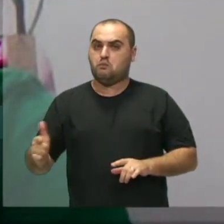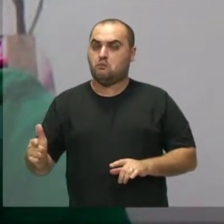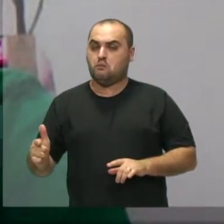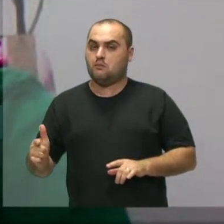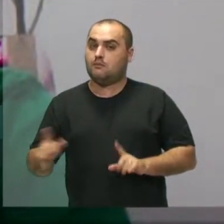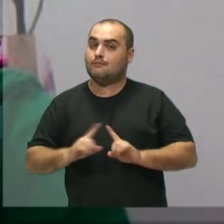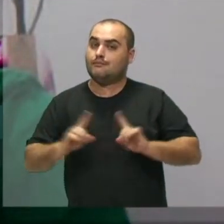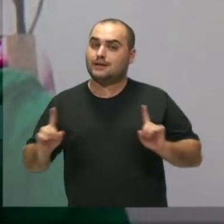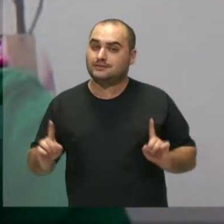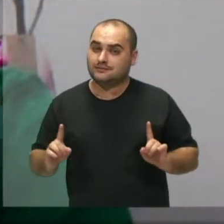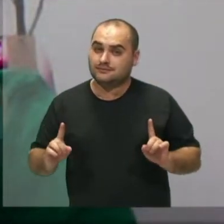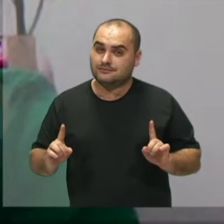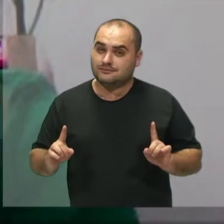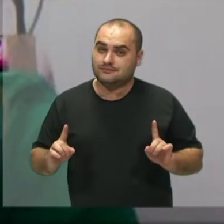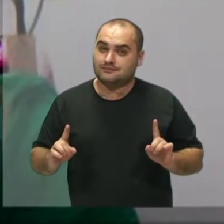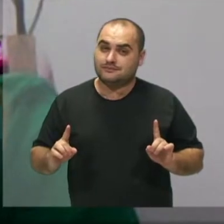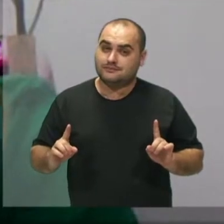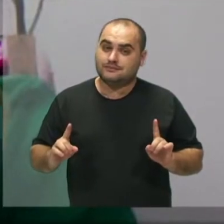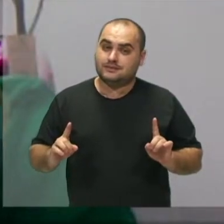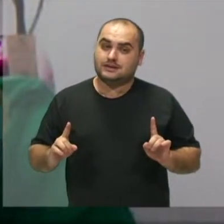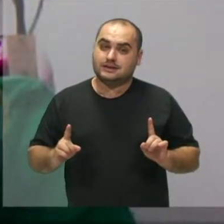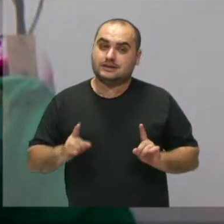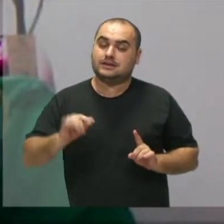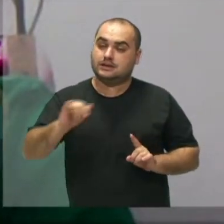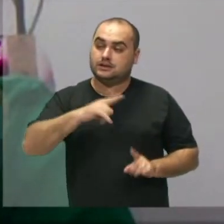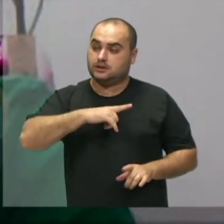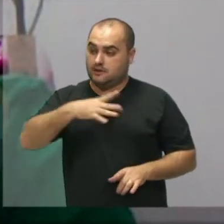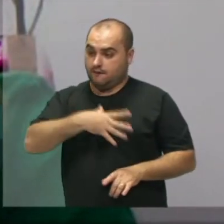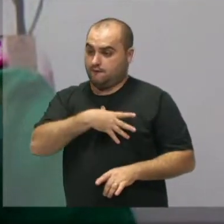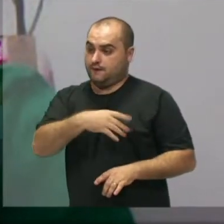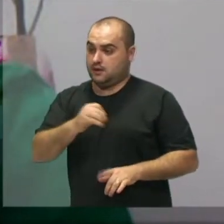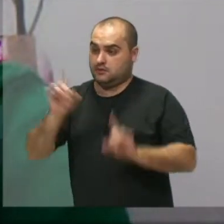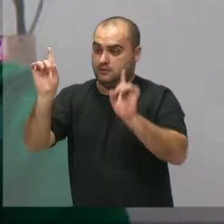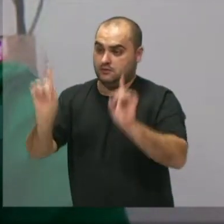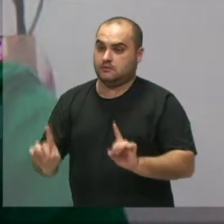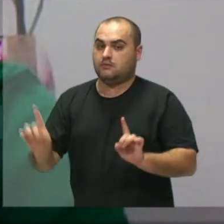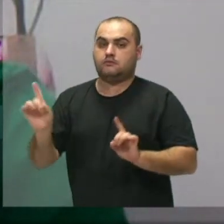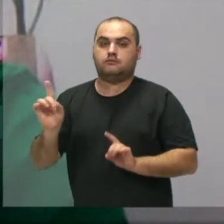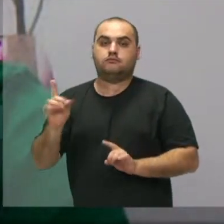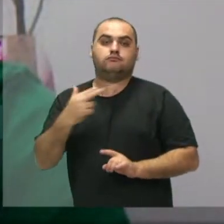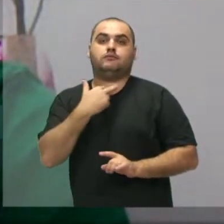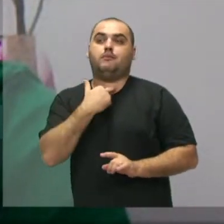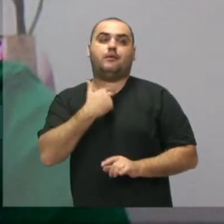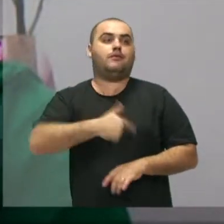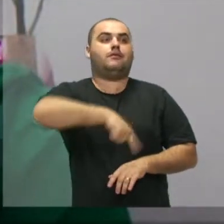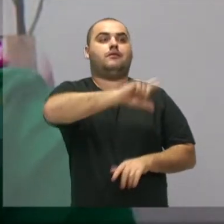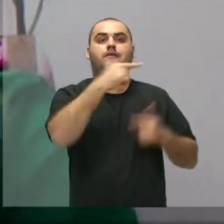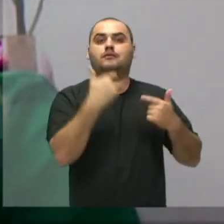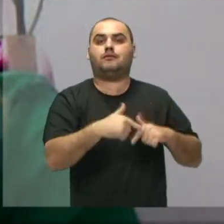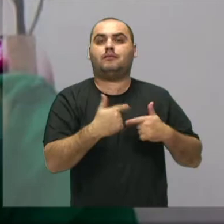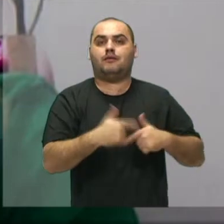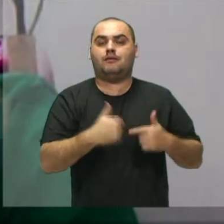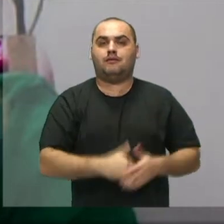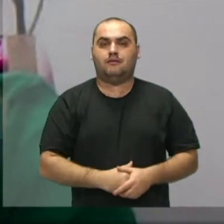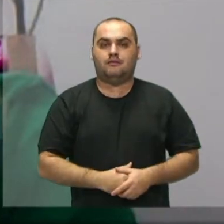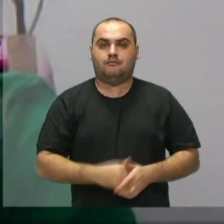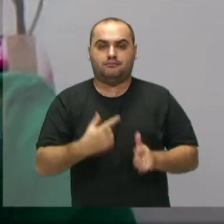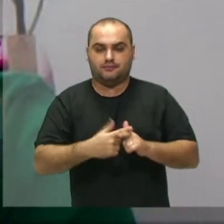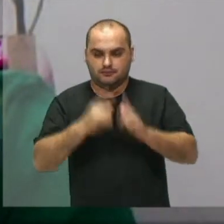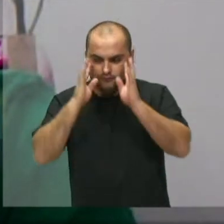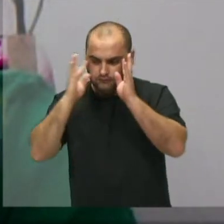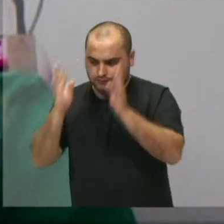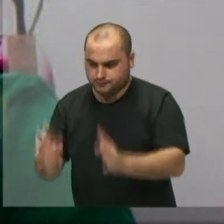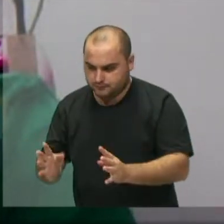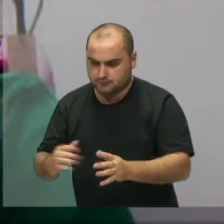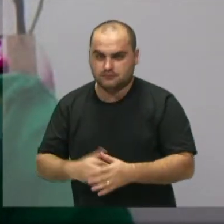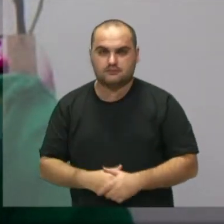mas quando a gente tem um filho deficiente, a gente não pode trabalhar, porque é dedicação exclusiva.